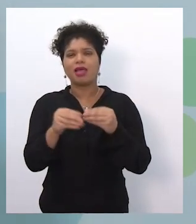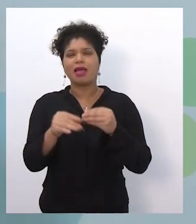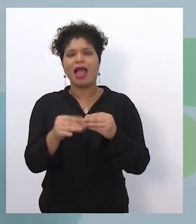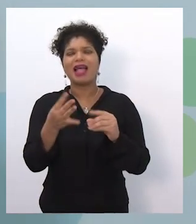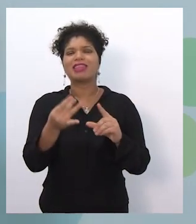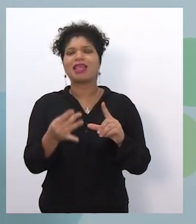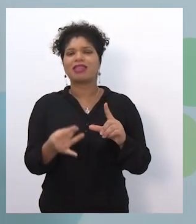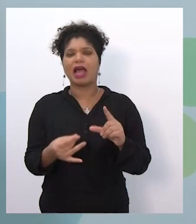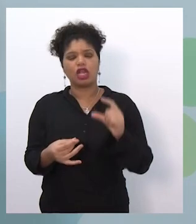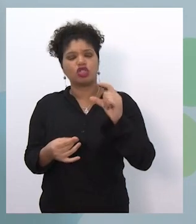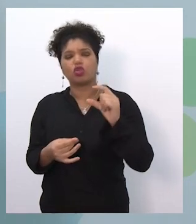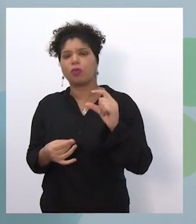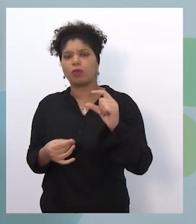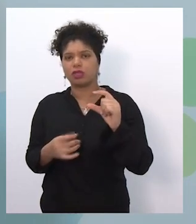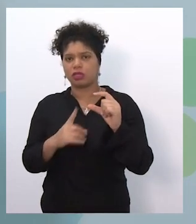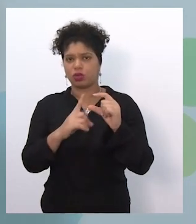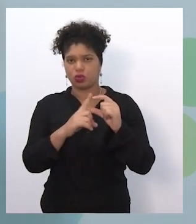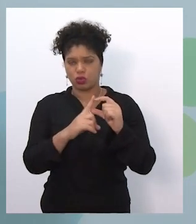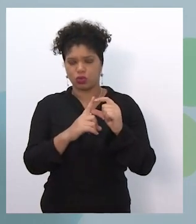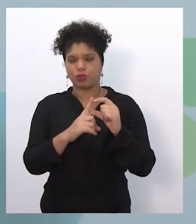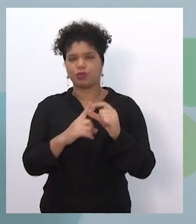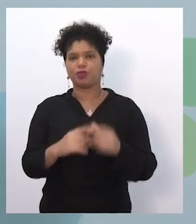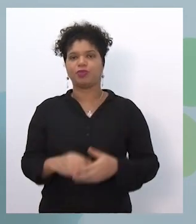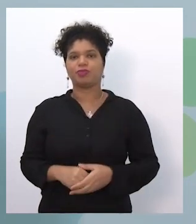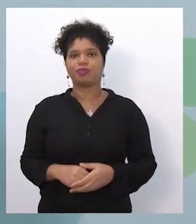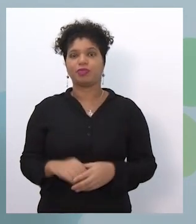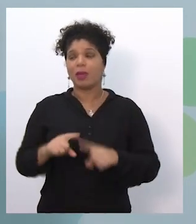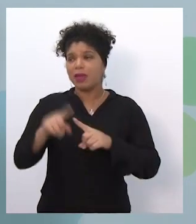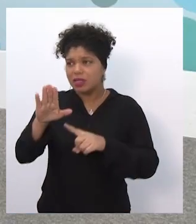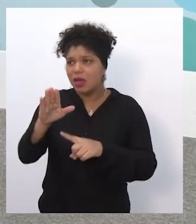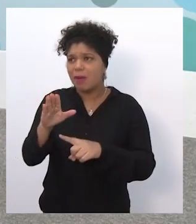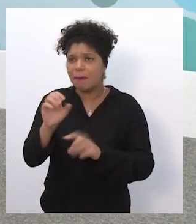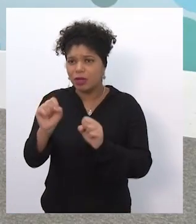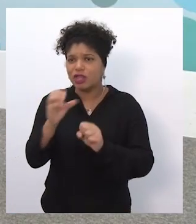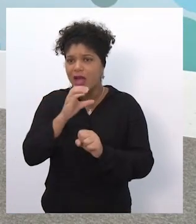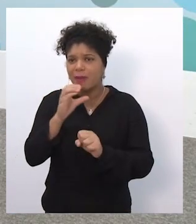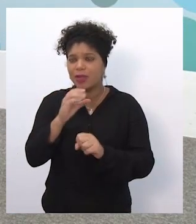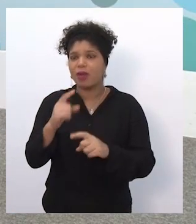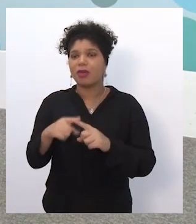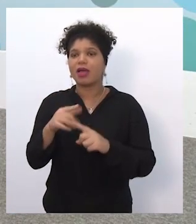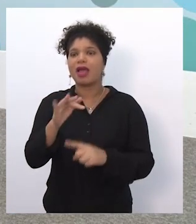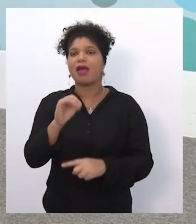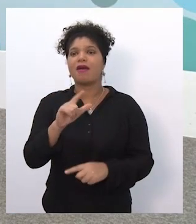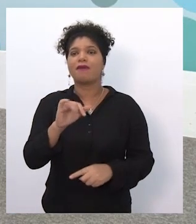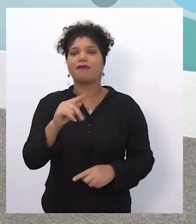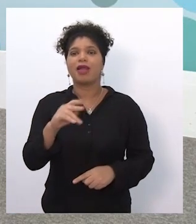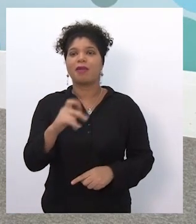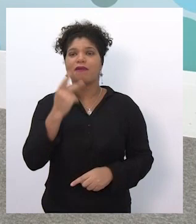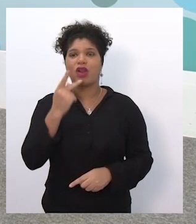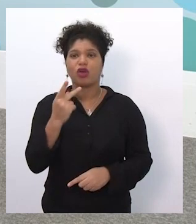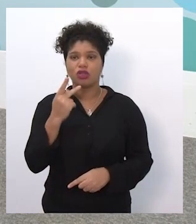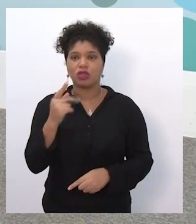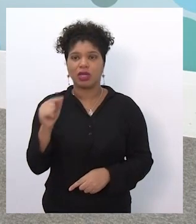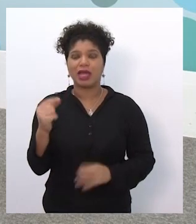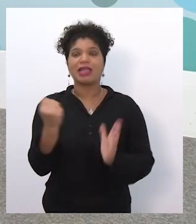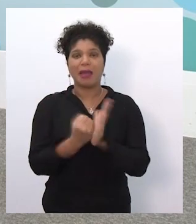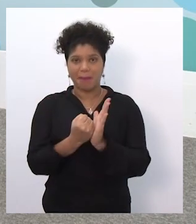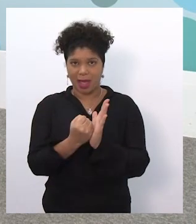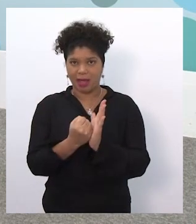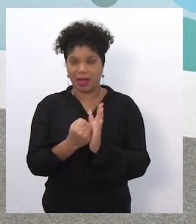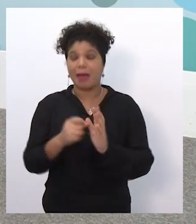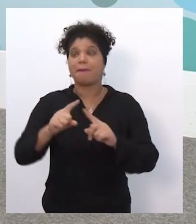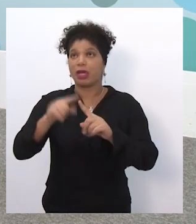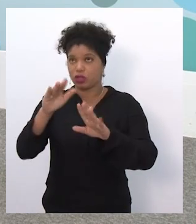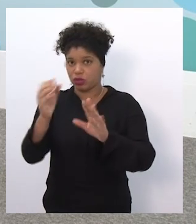detalhes desse processador. Posso só falar uma coisa? Pode. O Felipe está falando aqui, eu vou falar dessas marcas. A nossa intenção aqui não